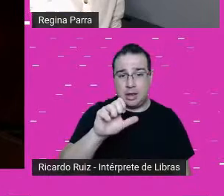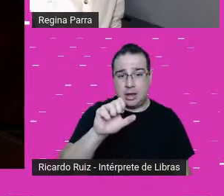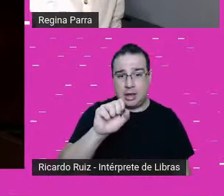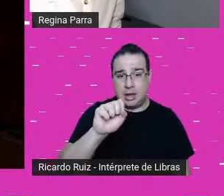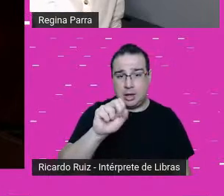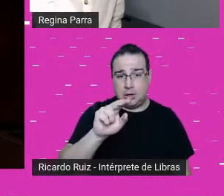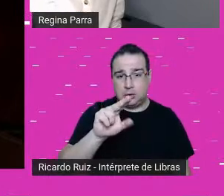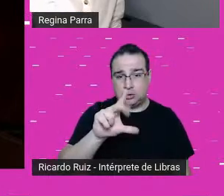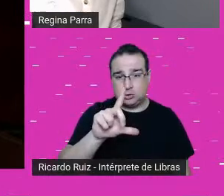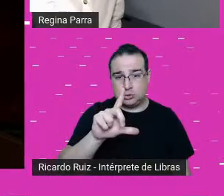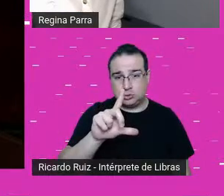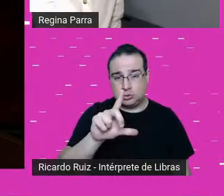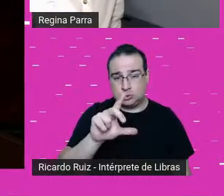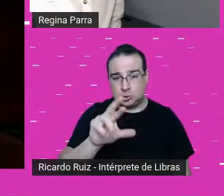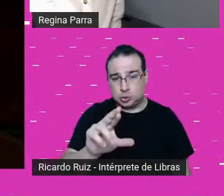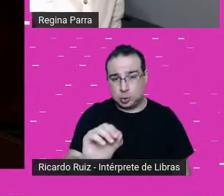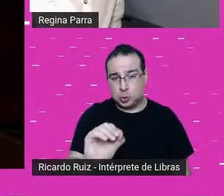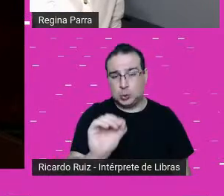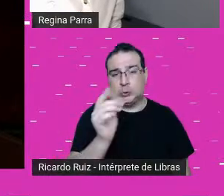do Cazuz,